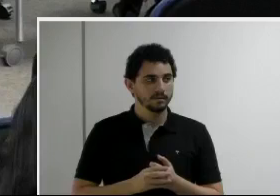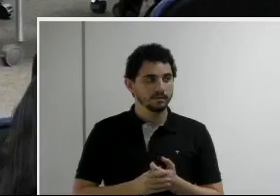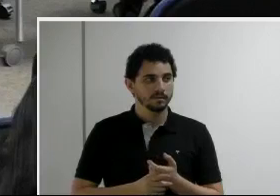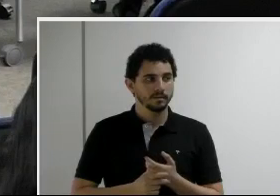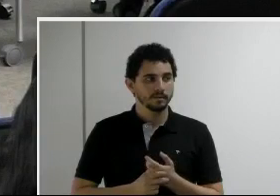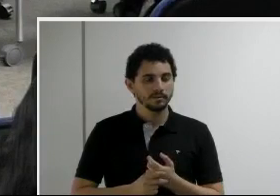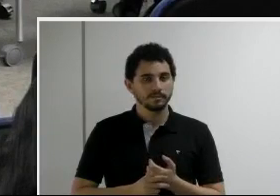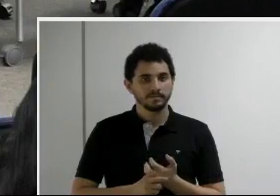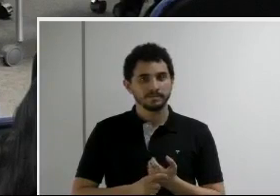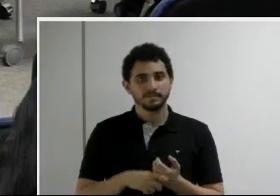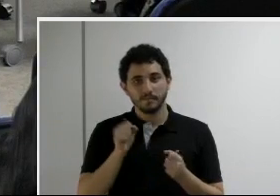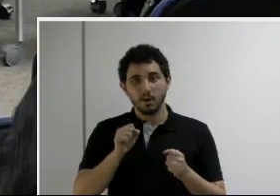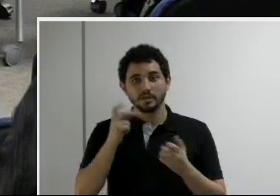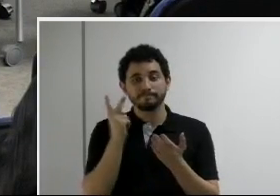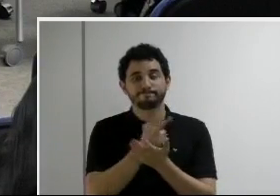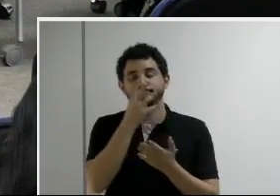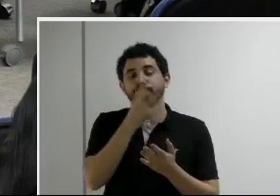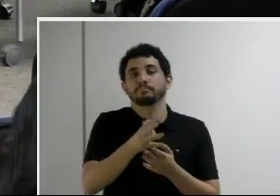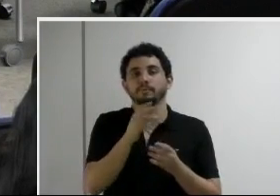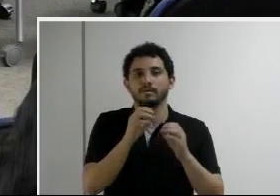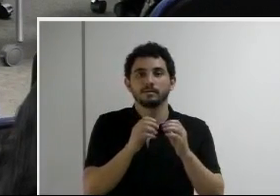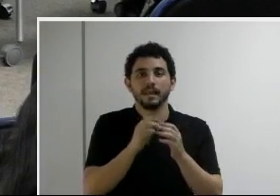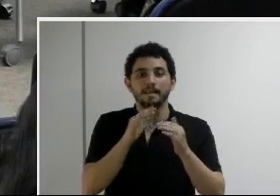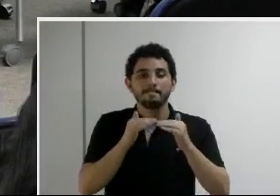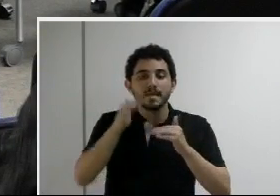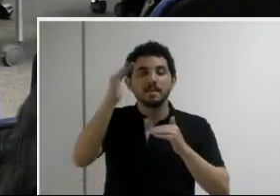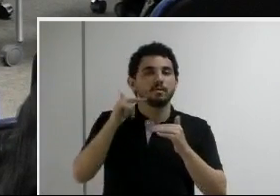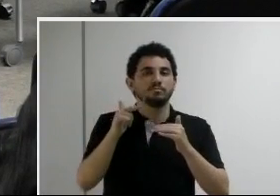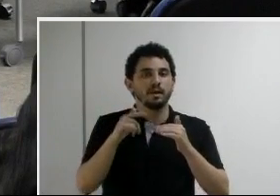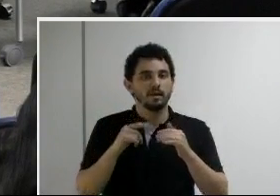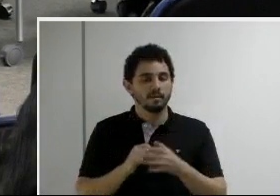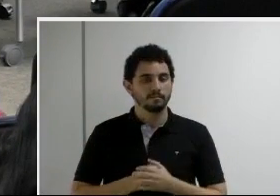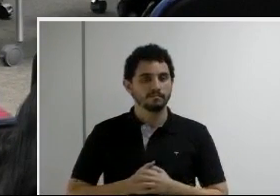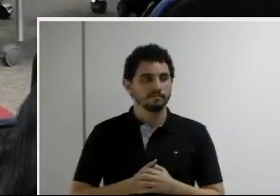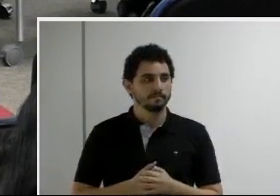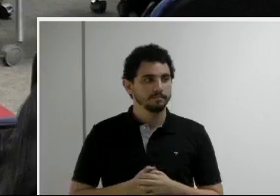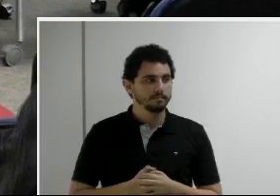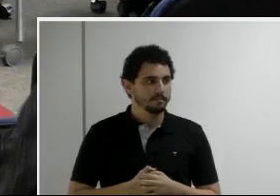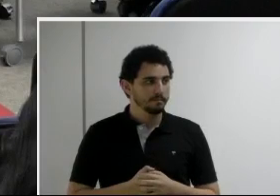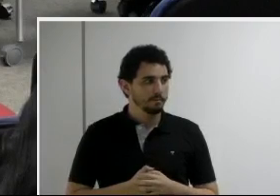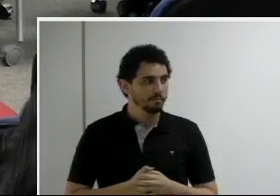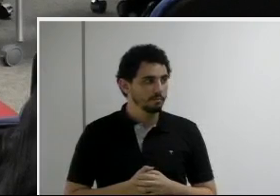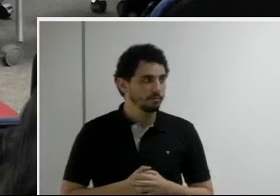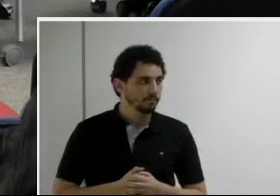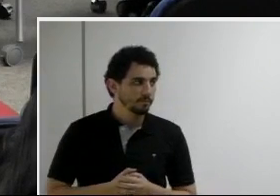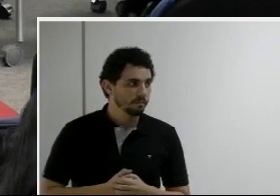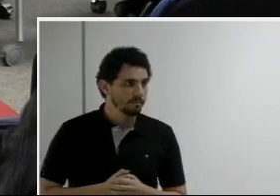você fala, tá? Três perguntas, por favor. Oi, Cláudio.